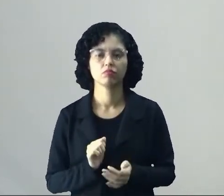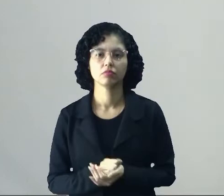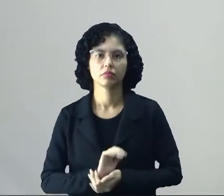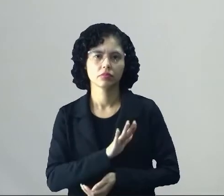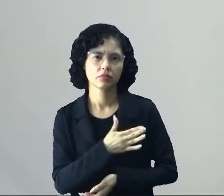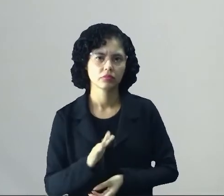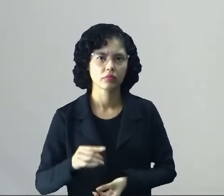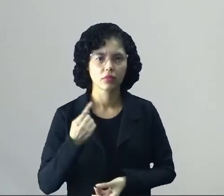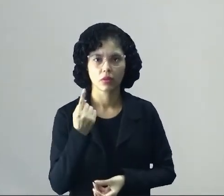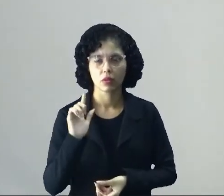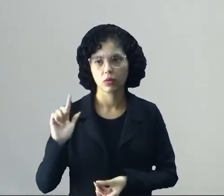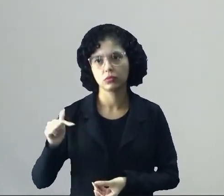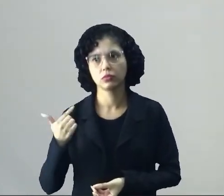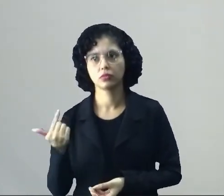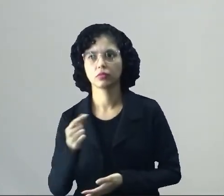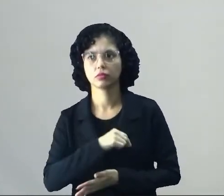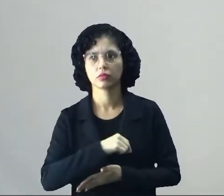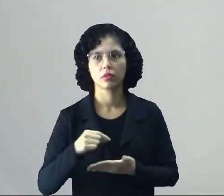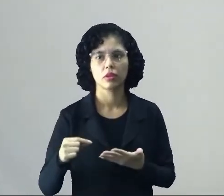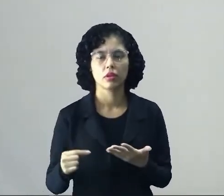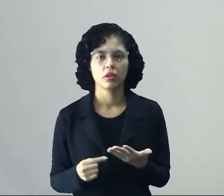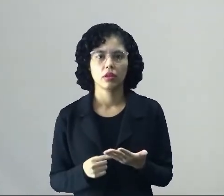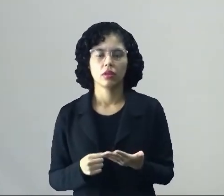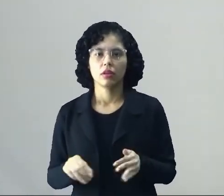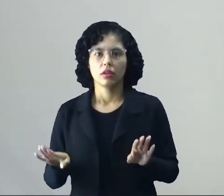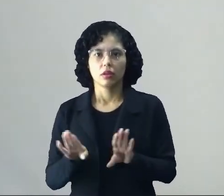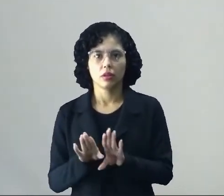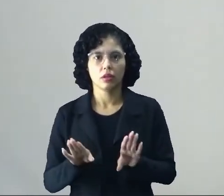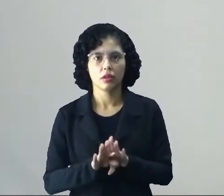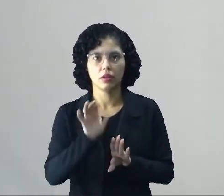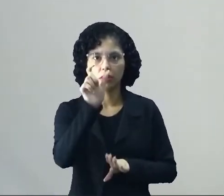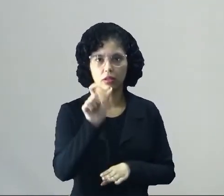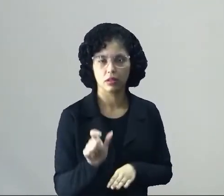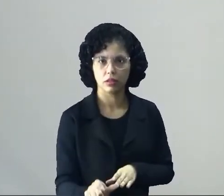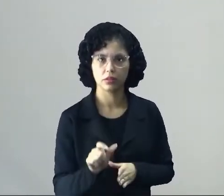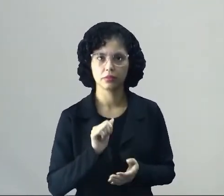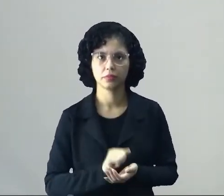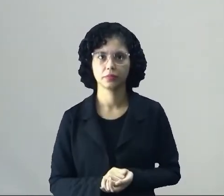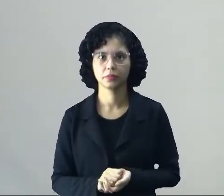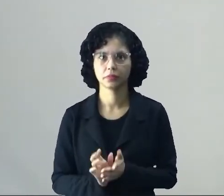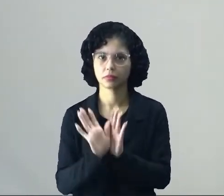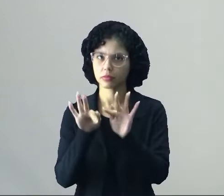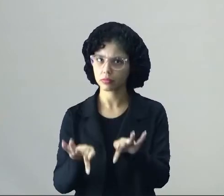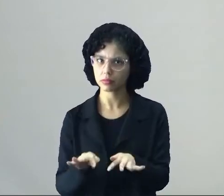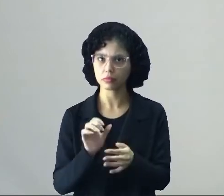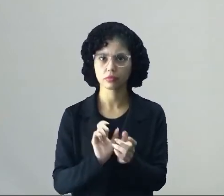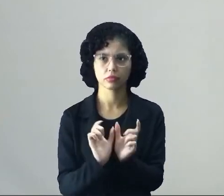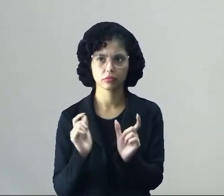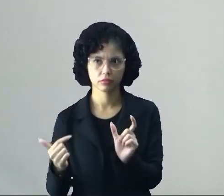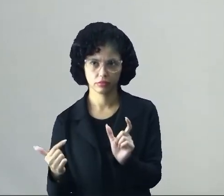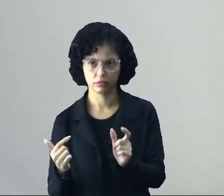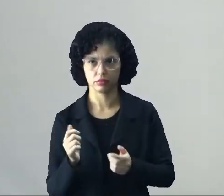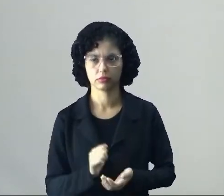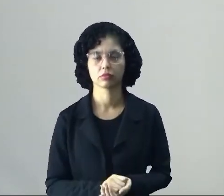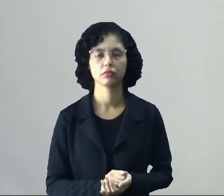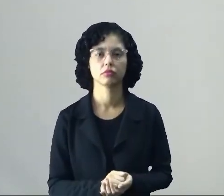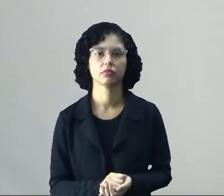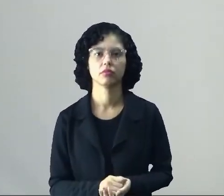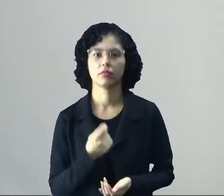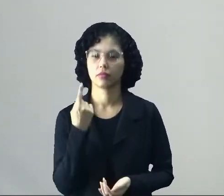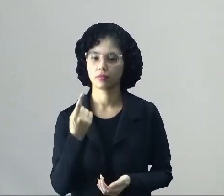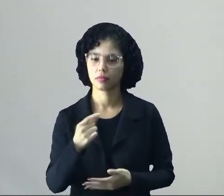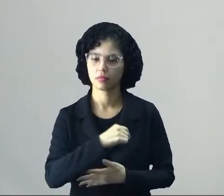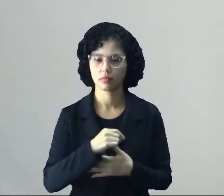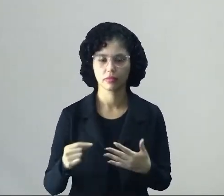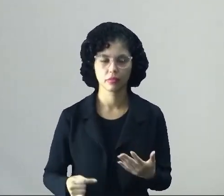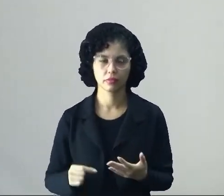pelo menos um outro elemento, pode ser referencial, né, aí, enfim, de sinônimos, não sei, né, um